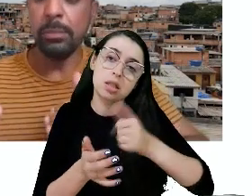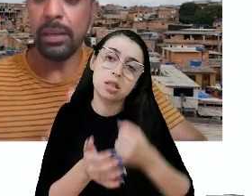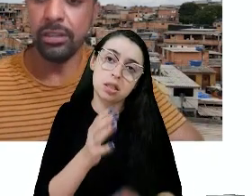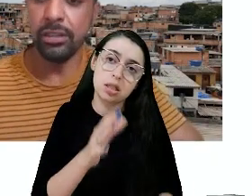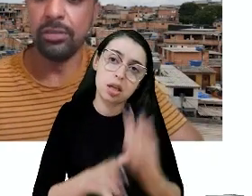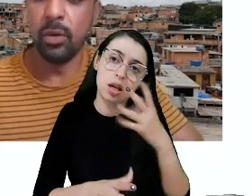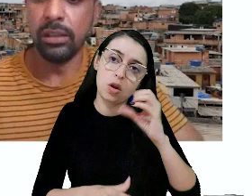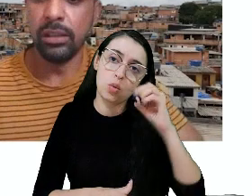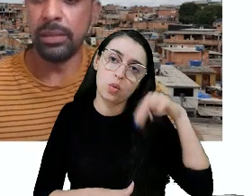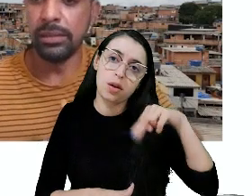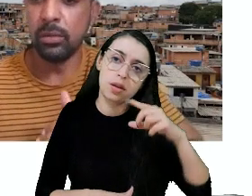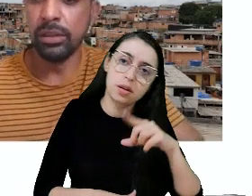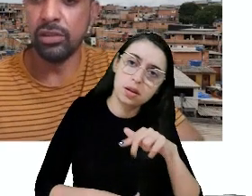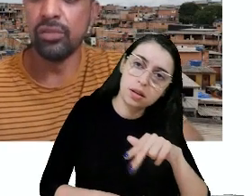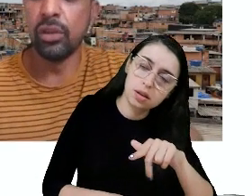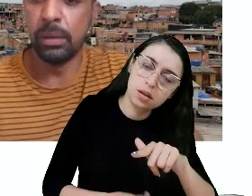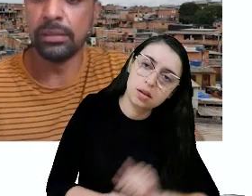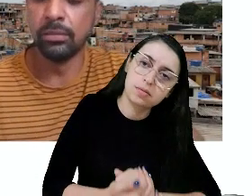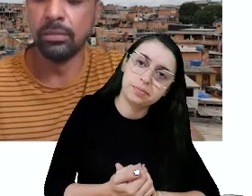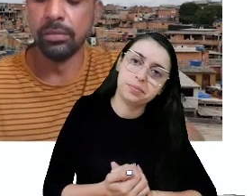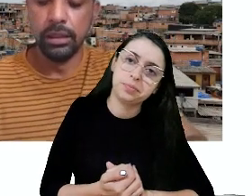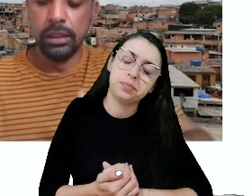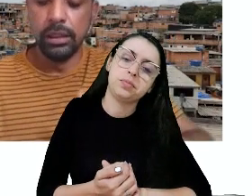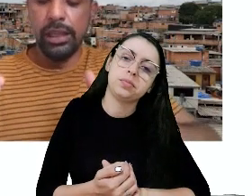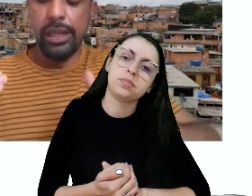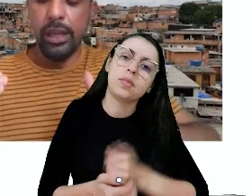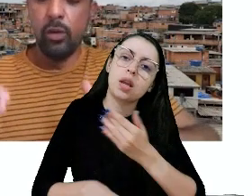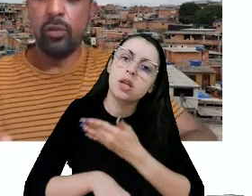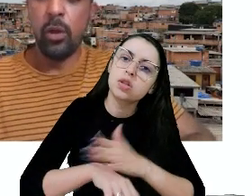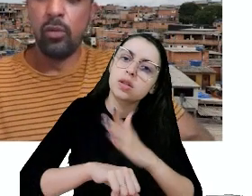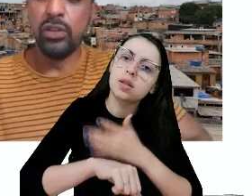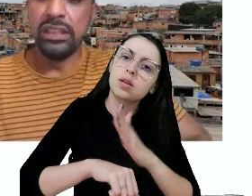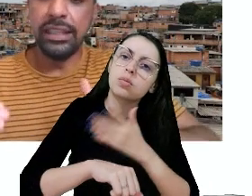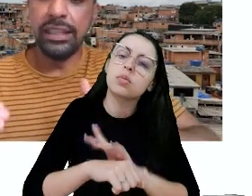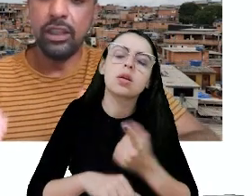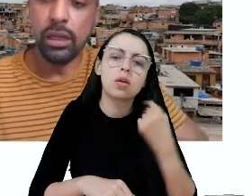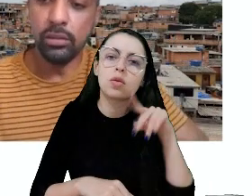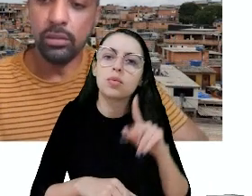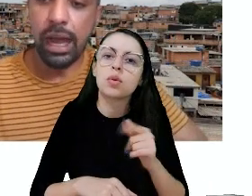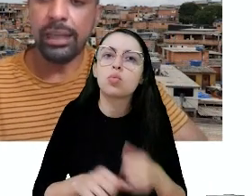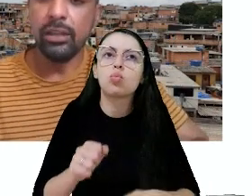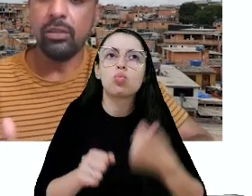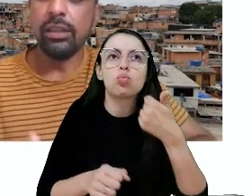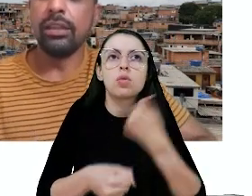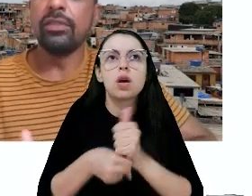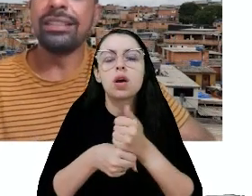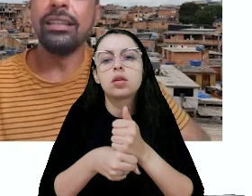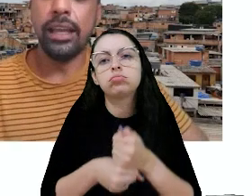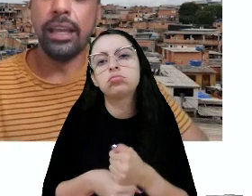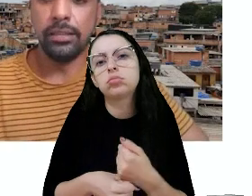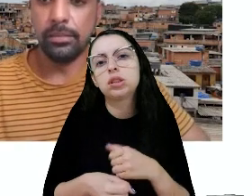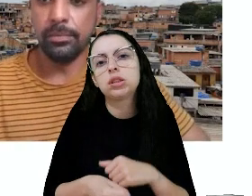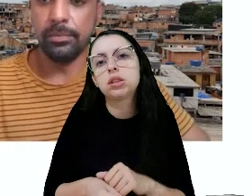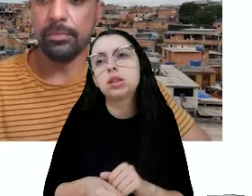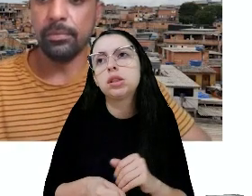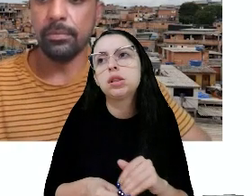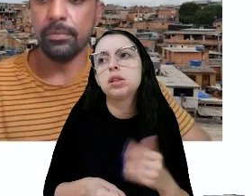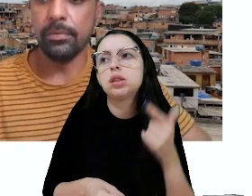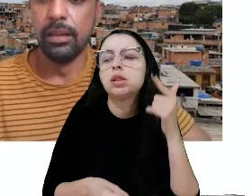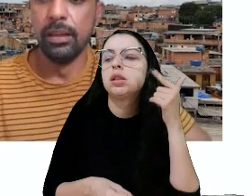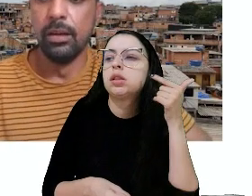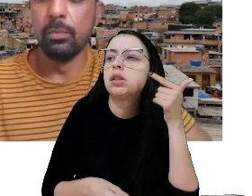depois que eu entrei para Gerando Falcões, para esse contexto de formação, eu fiz em 1 ano aquilo que eu tentei fazer em